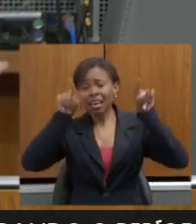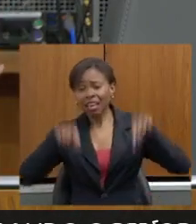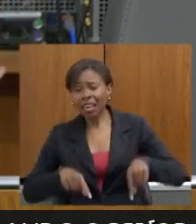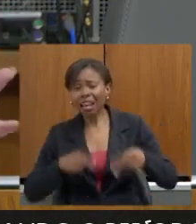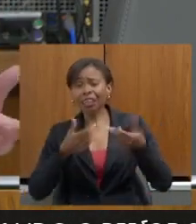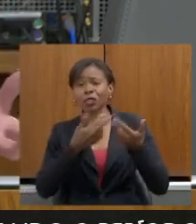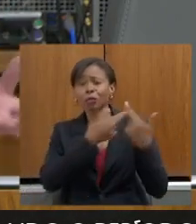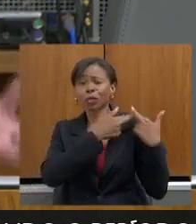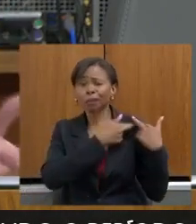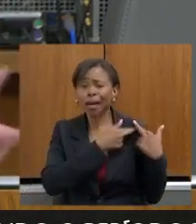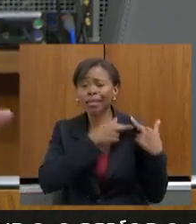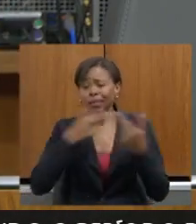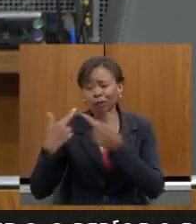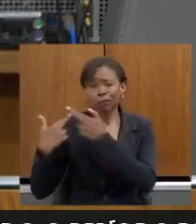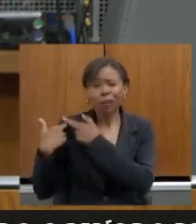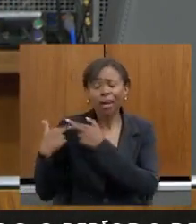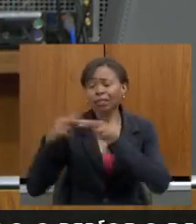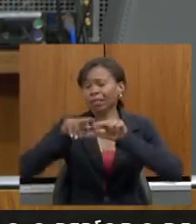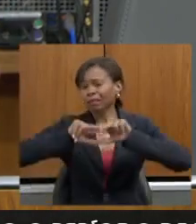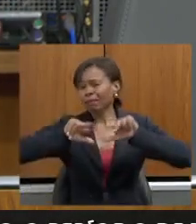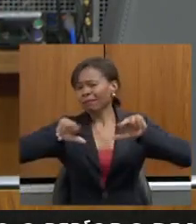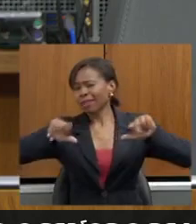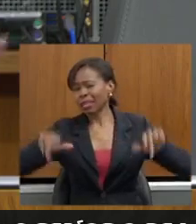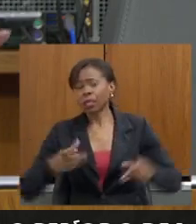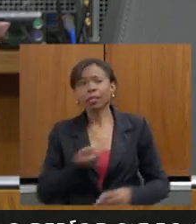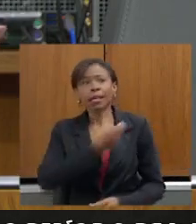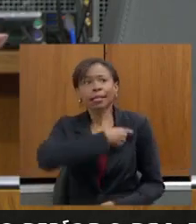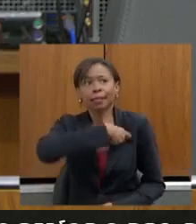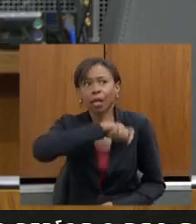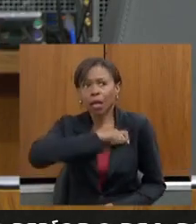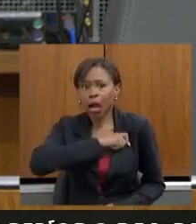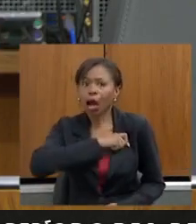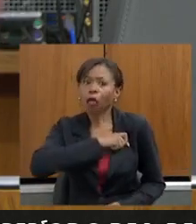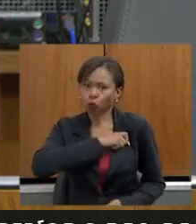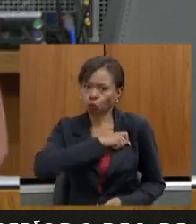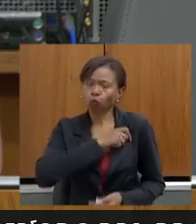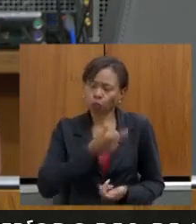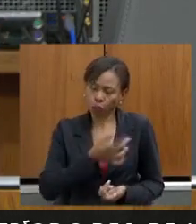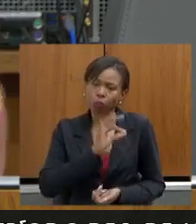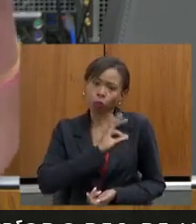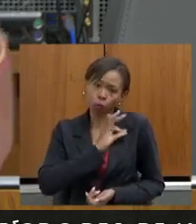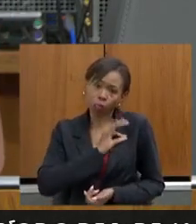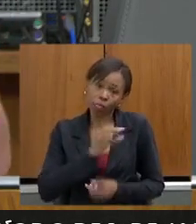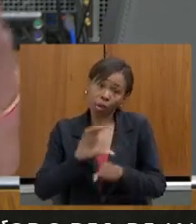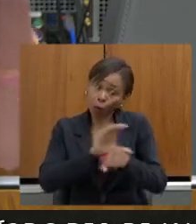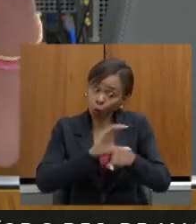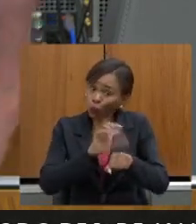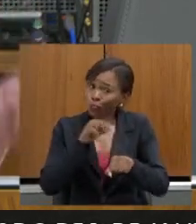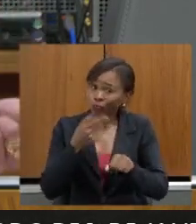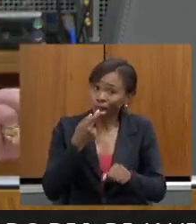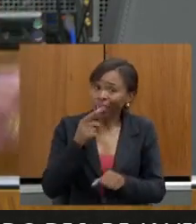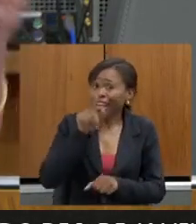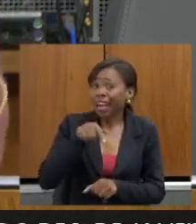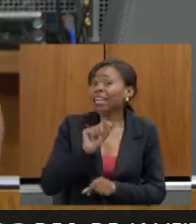diferentes dentro da instituição nós temos o delegado de polícia né que constitucionalmente é quem chefia